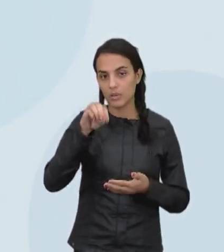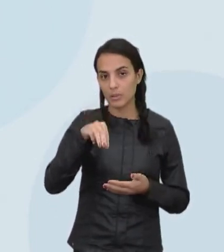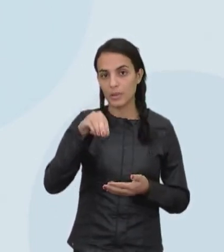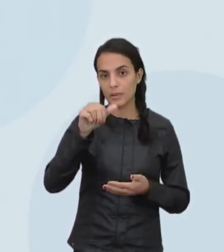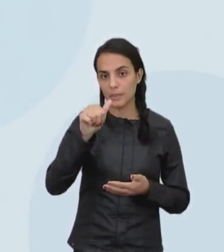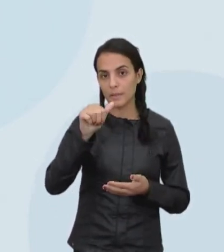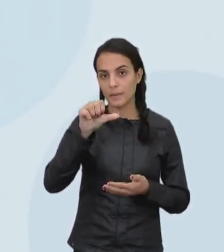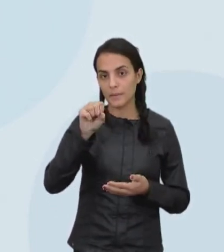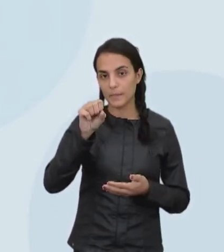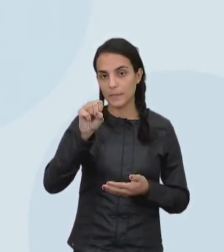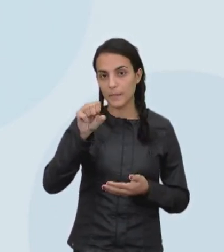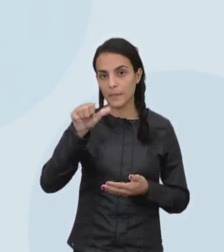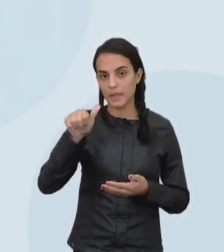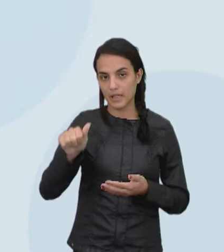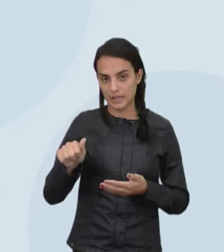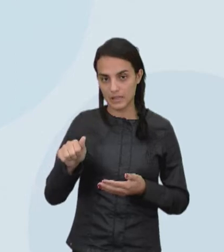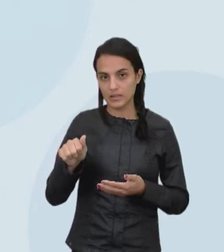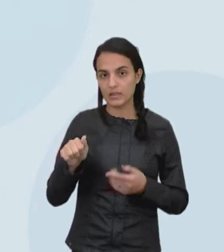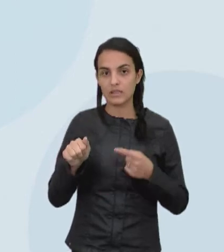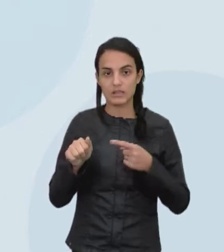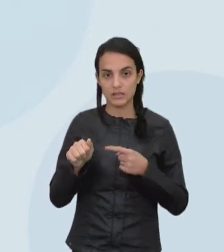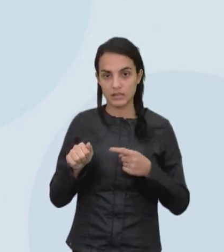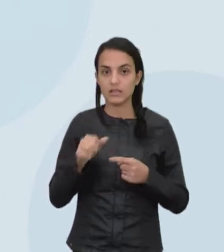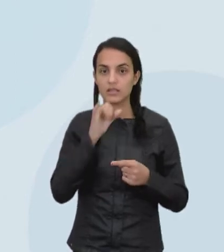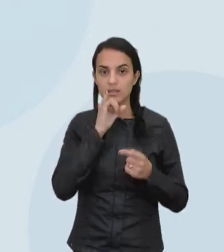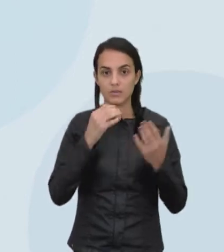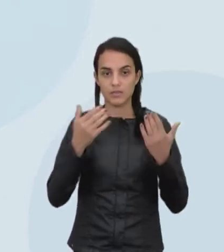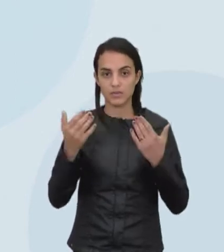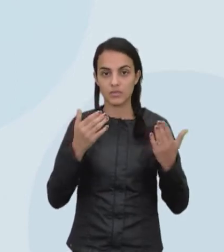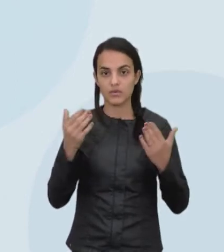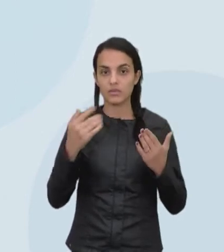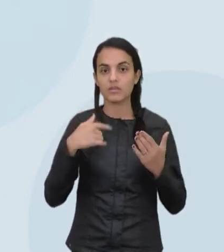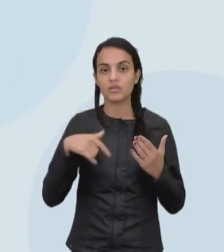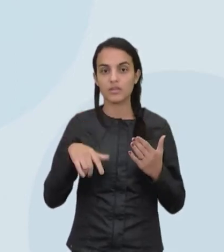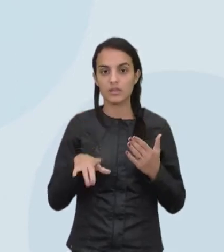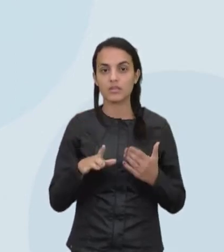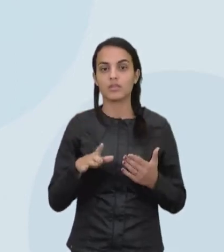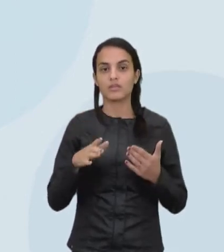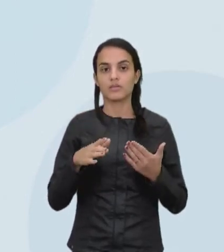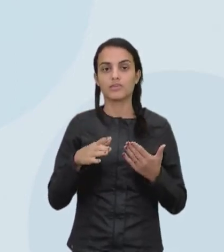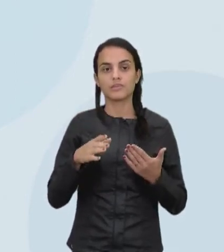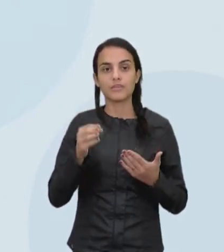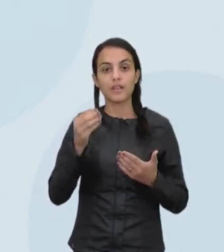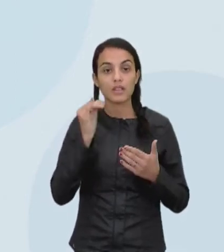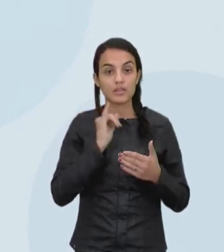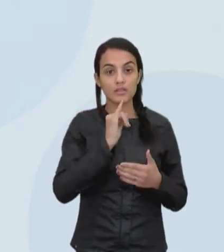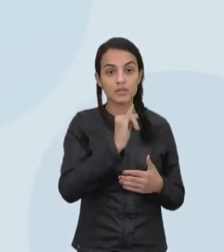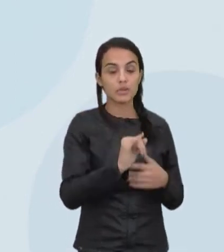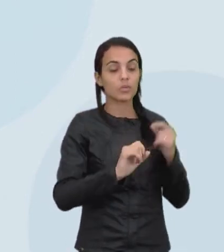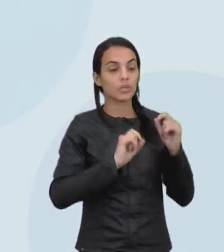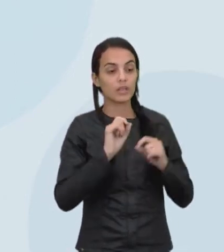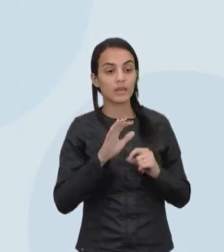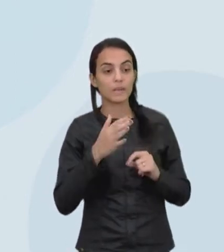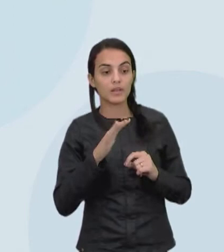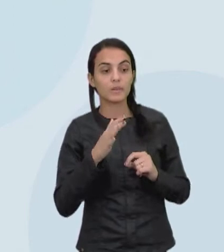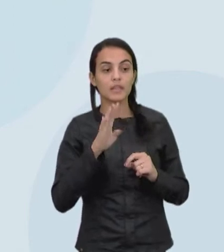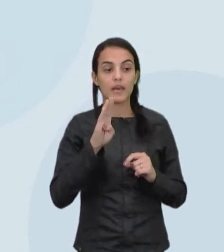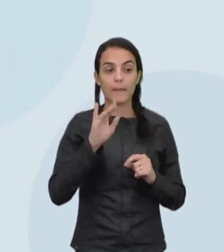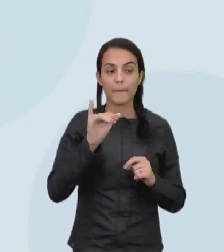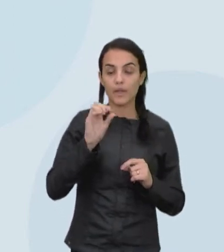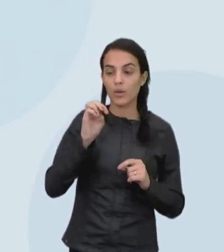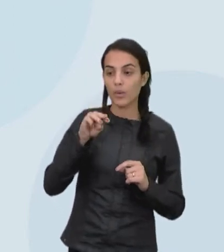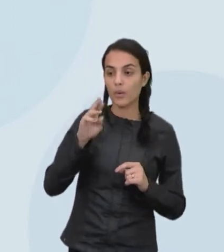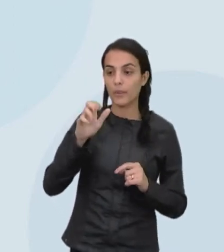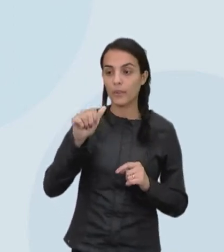lá nesse simulador, a gente vai encostar nele e ele vai dizer para vocês o que é, mais ou menos, o que é a biomassa. Então, olha